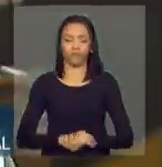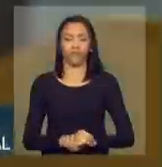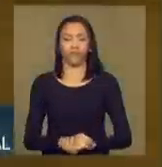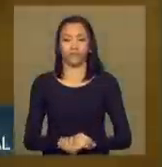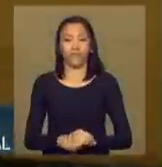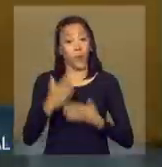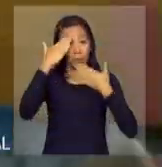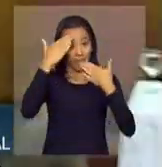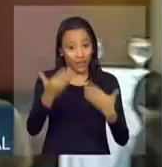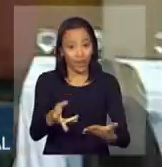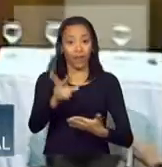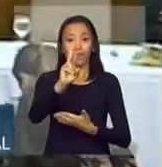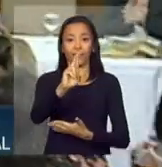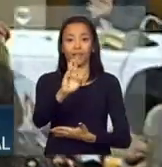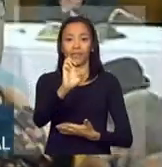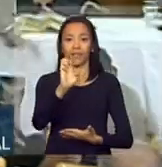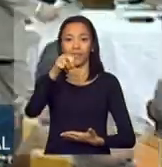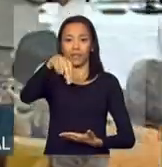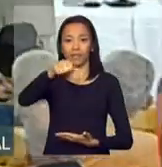Renato.